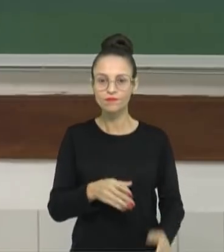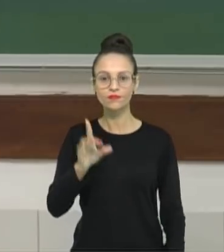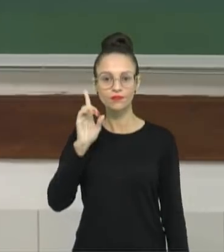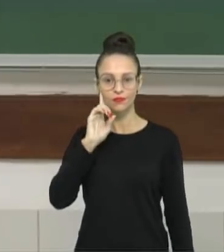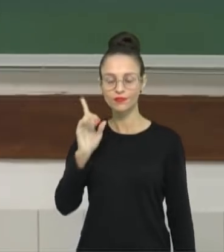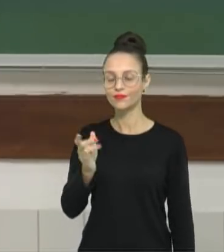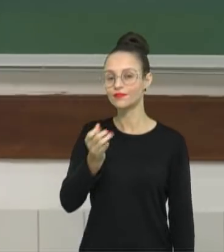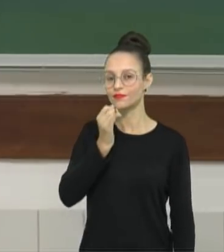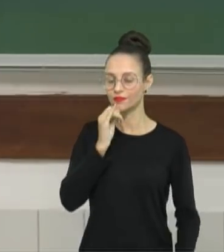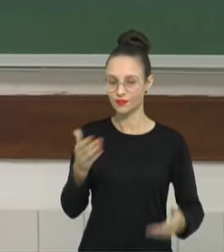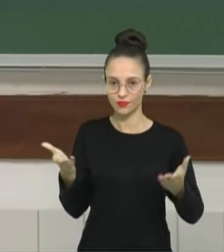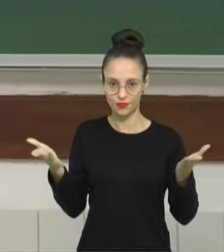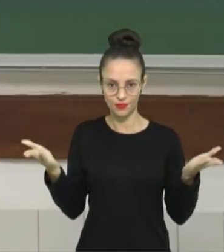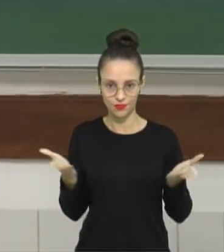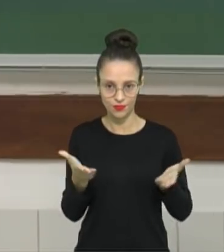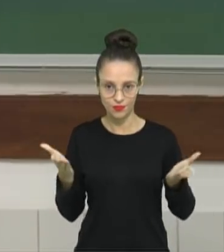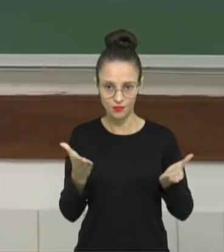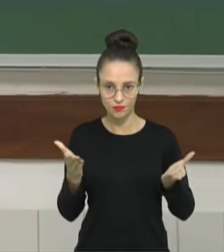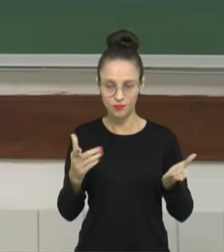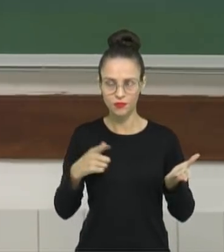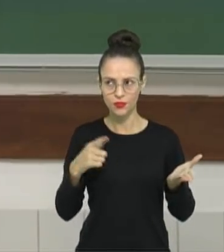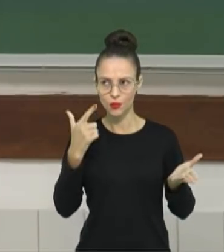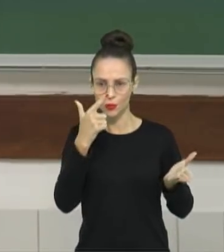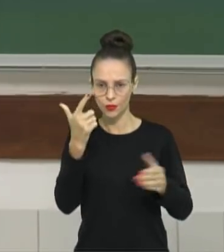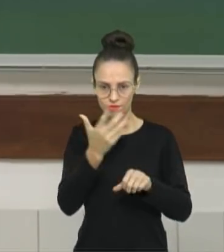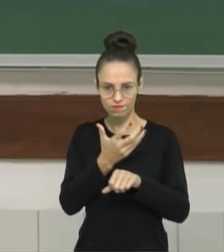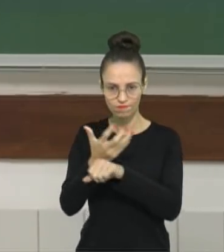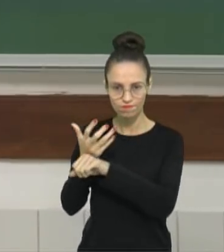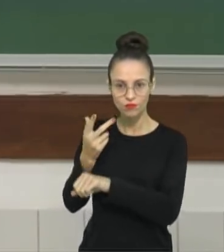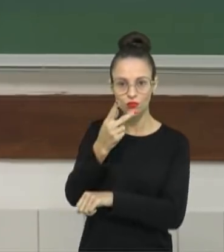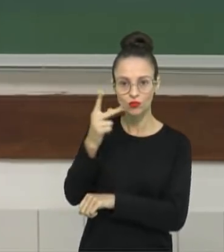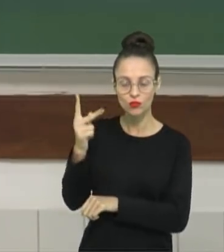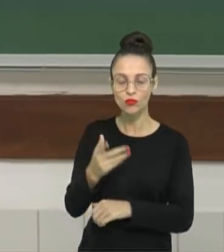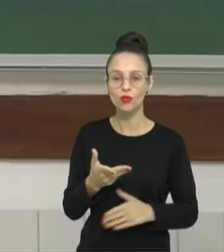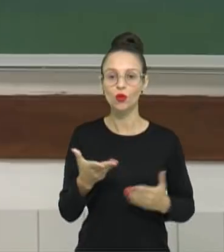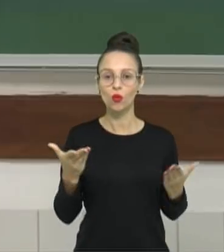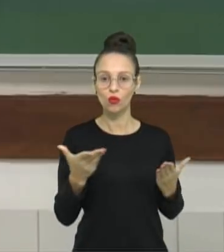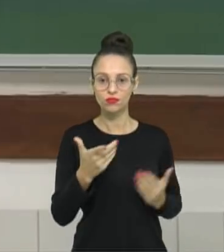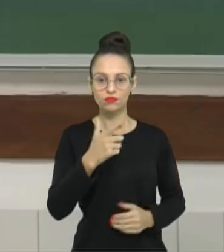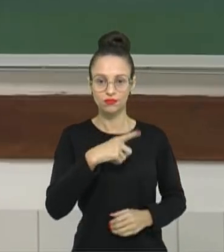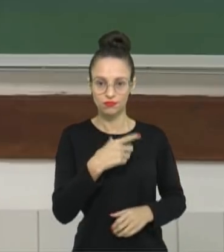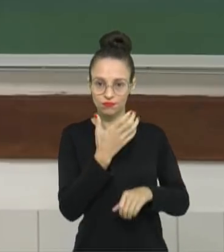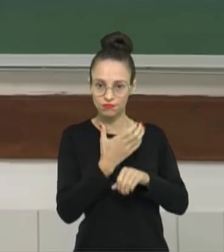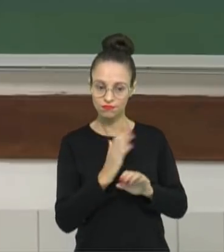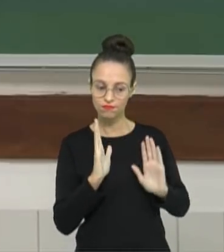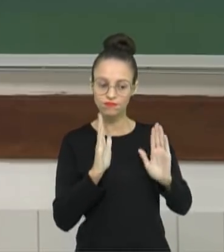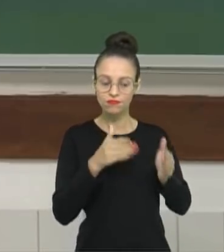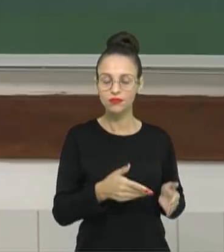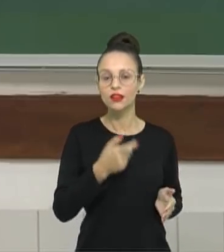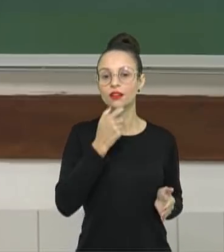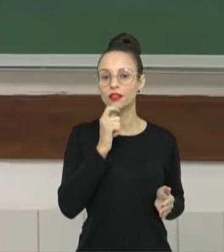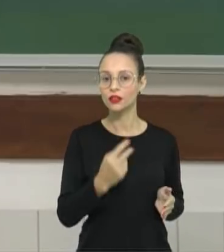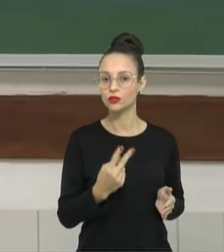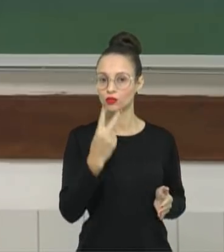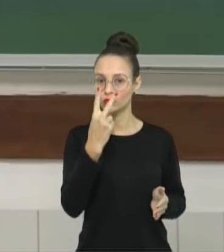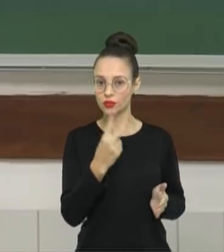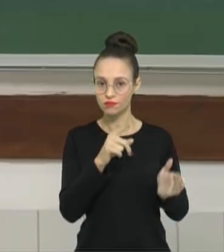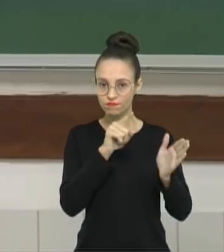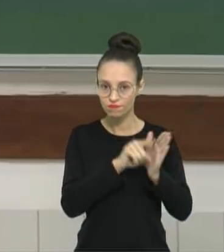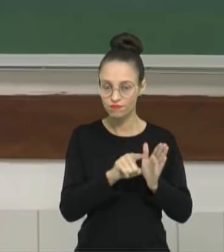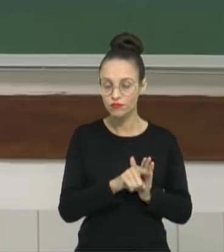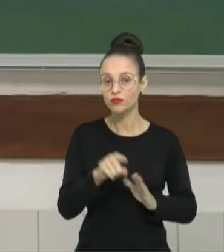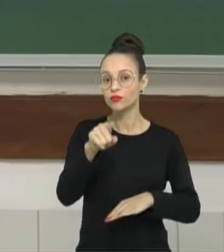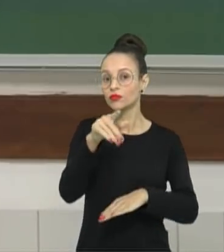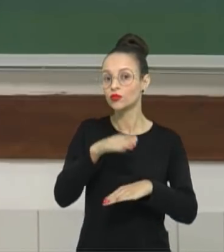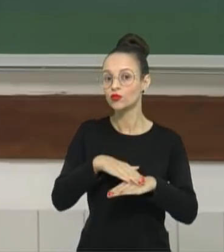exemplo, hoje, além das outras disciplinas, nós teremos duas questões de língua inglesa. Responda as